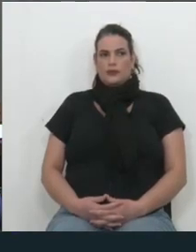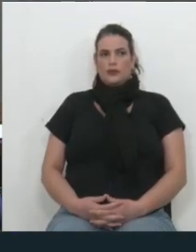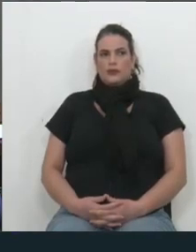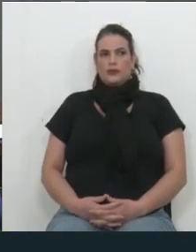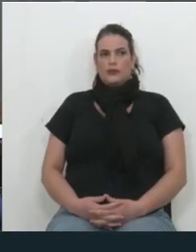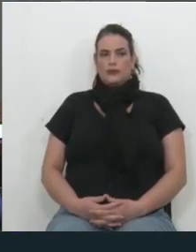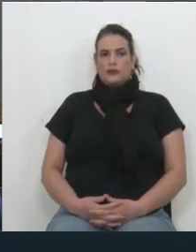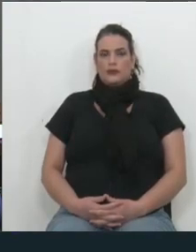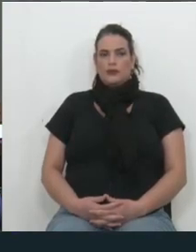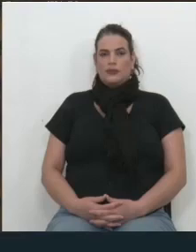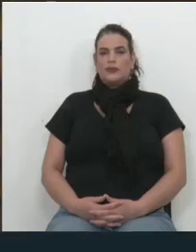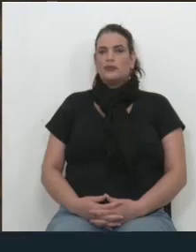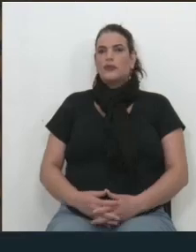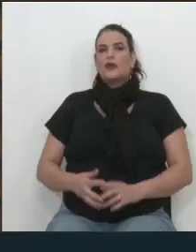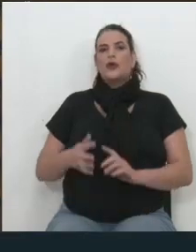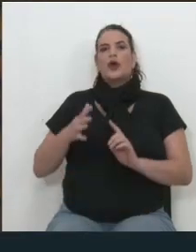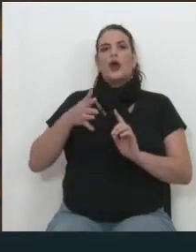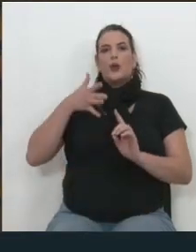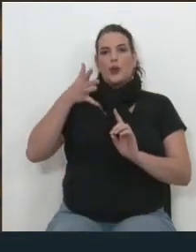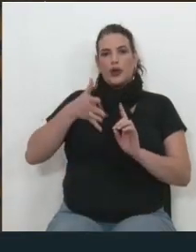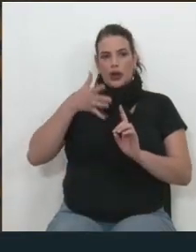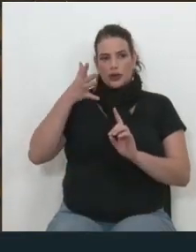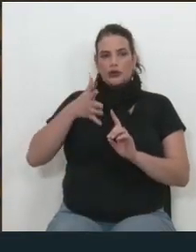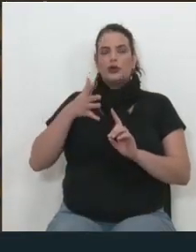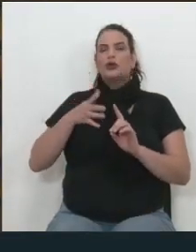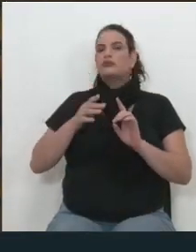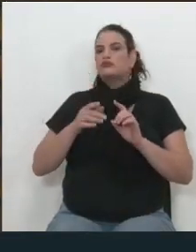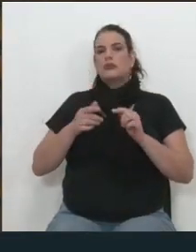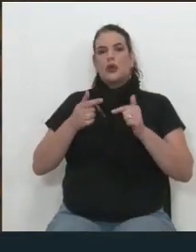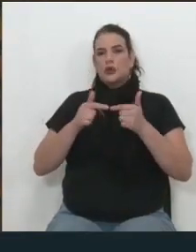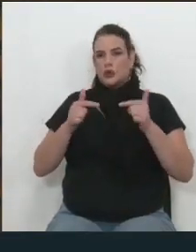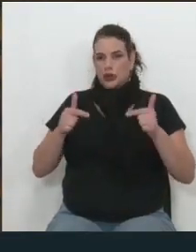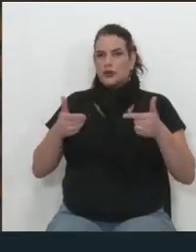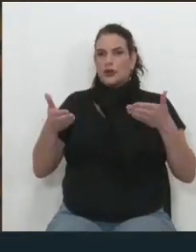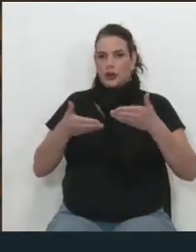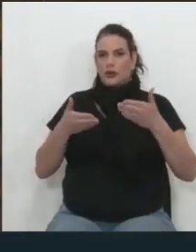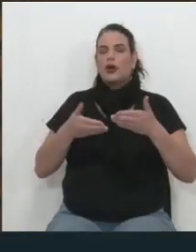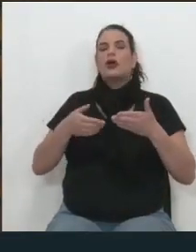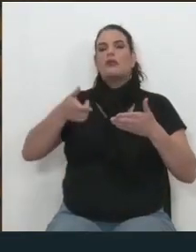Não havendo mais oradores inscritos na tribuna livre, passemos ao grande expediente.